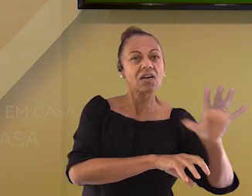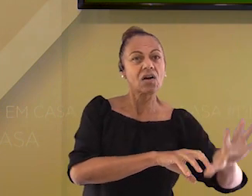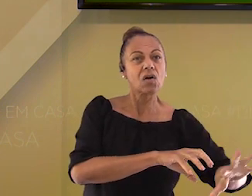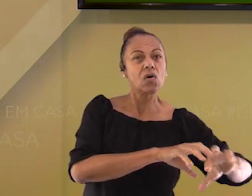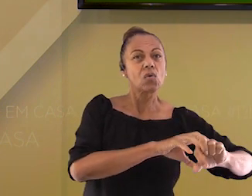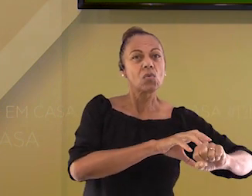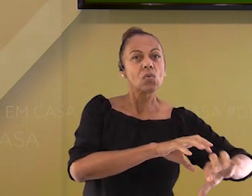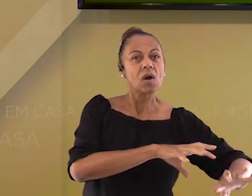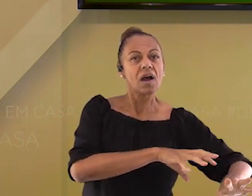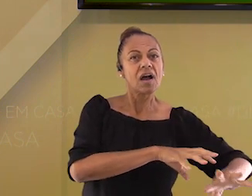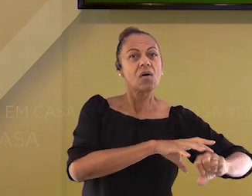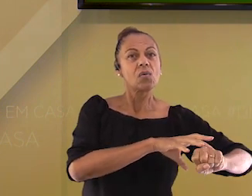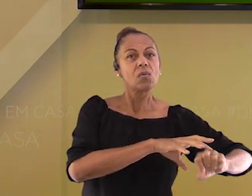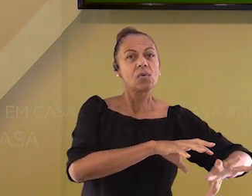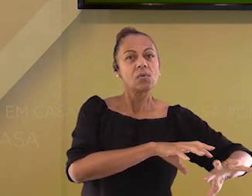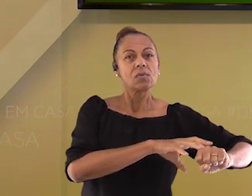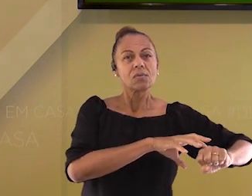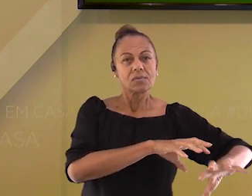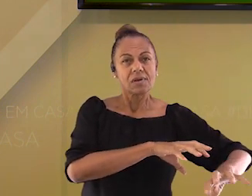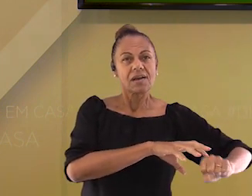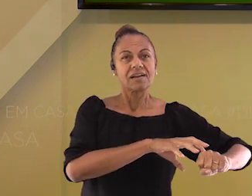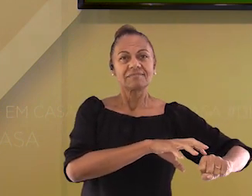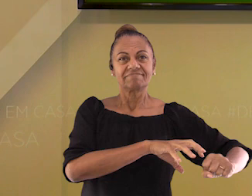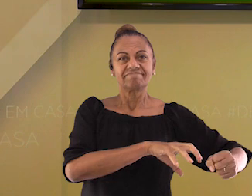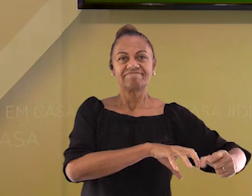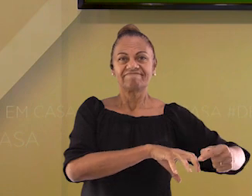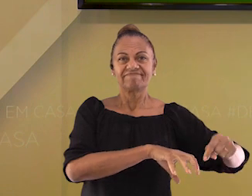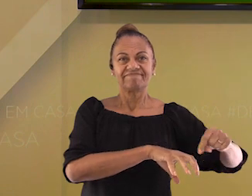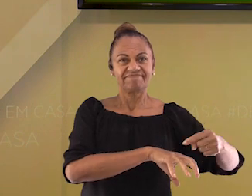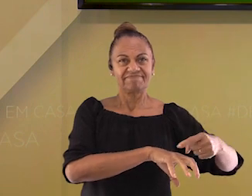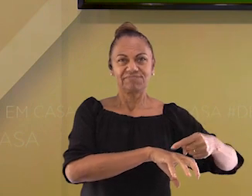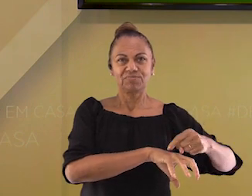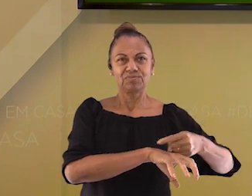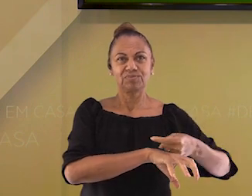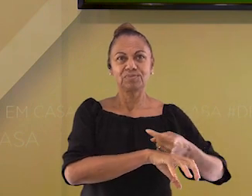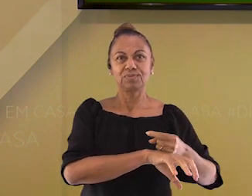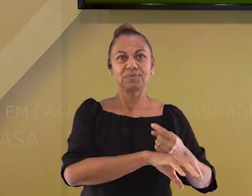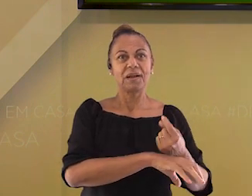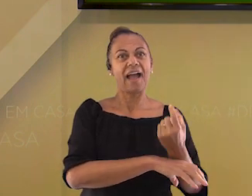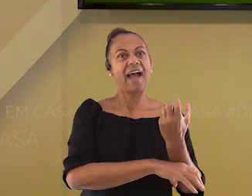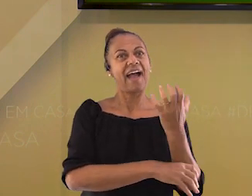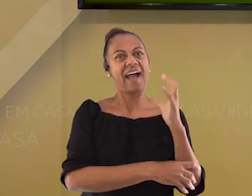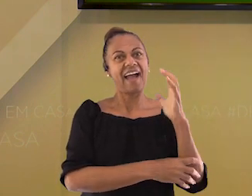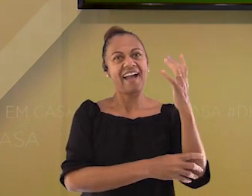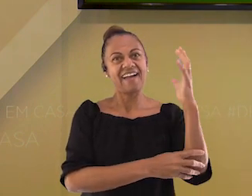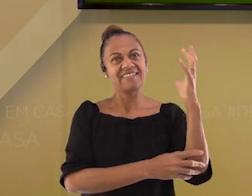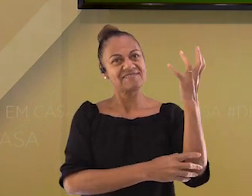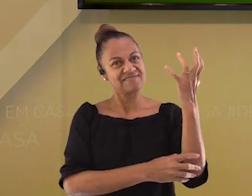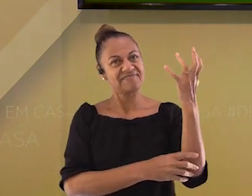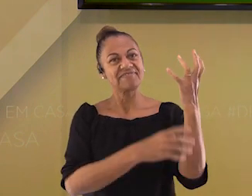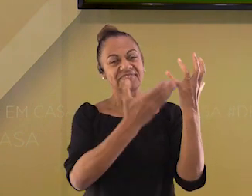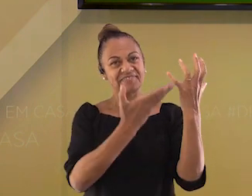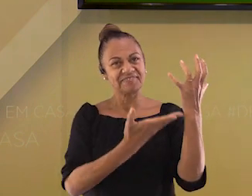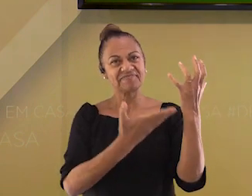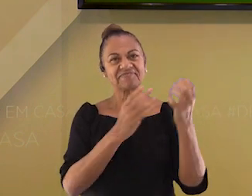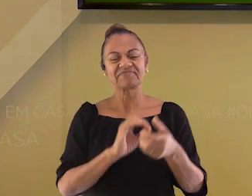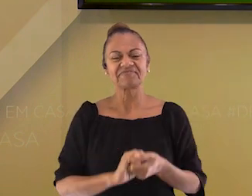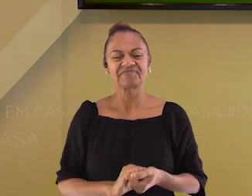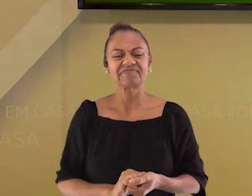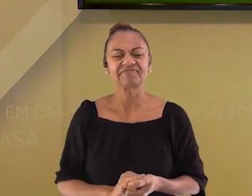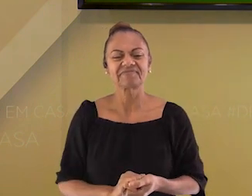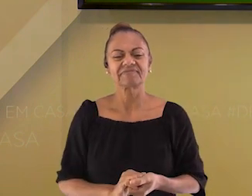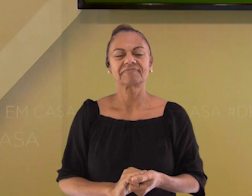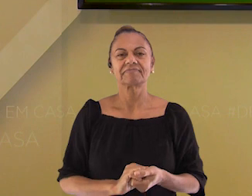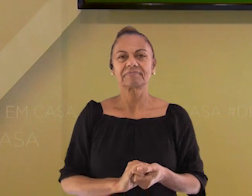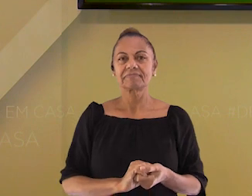raiz. Olha só a imagem, essa é a raiz. Falar que uma planta bebe água não é um